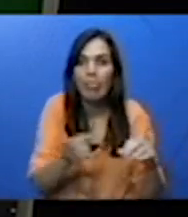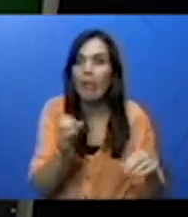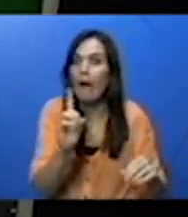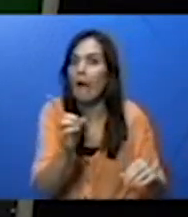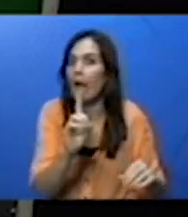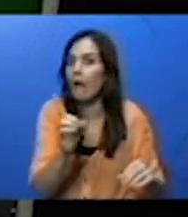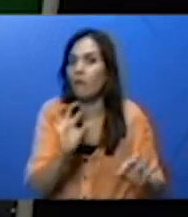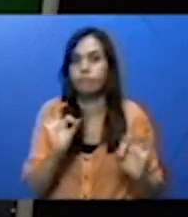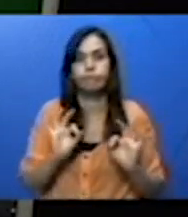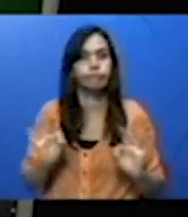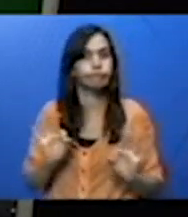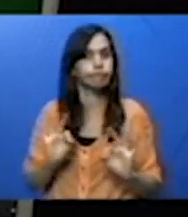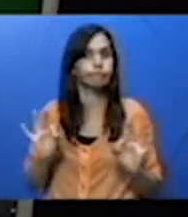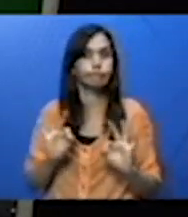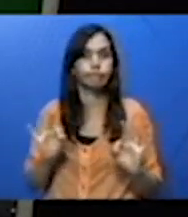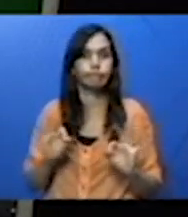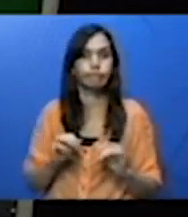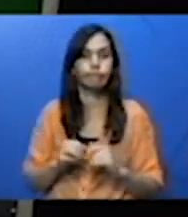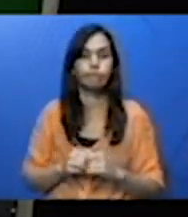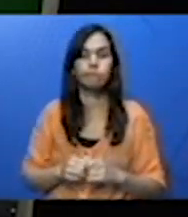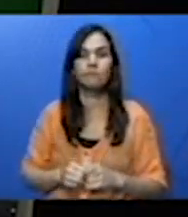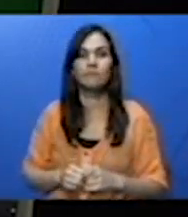ela vai para a canaleta.